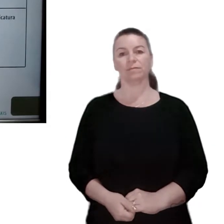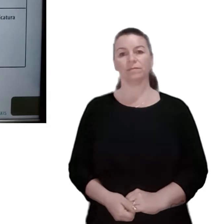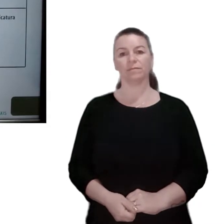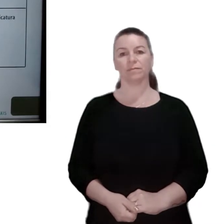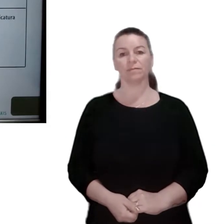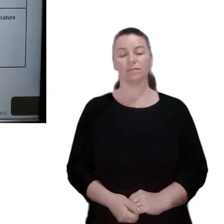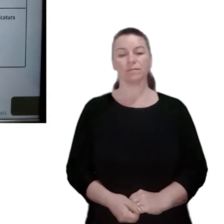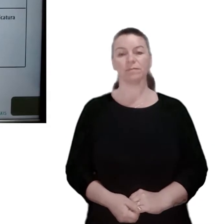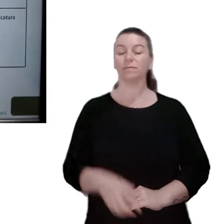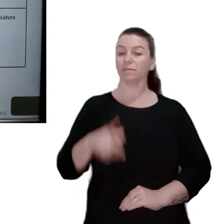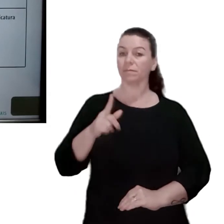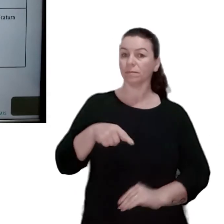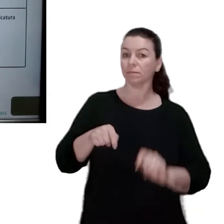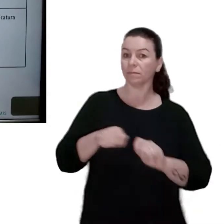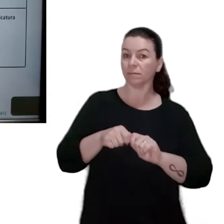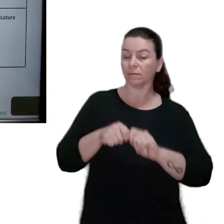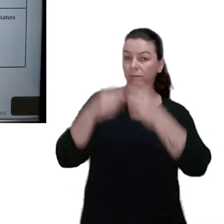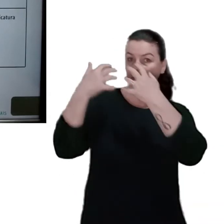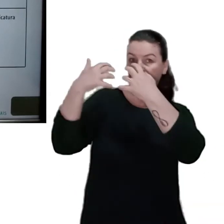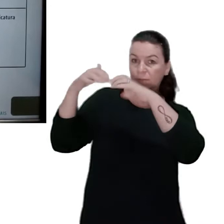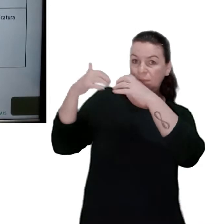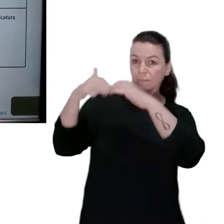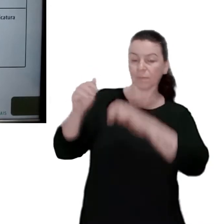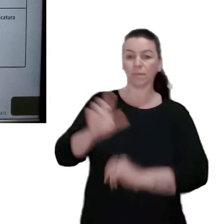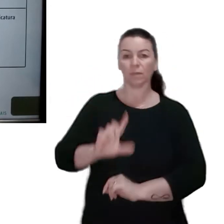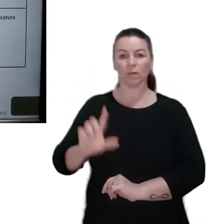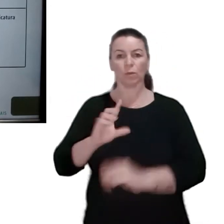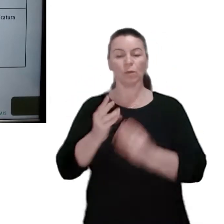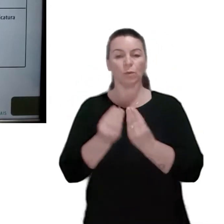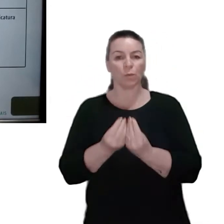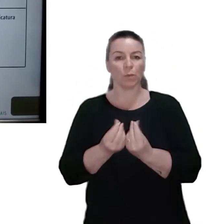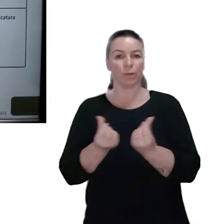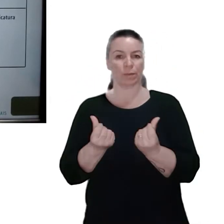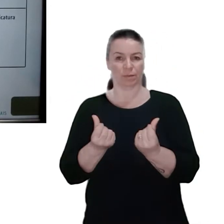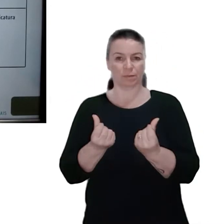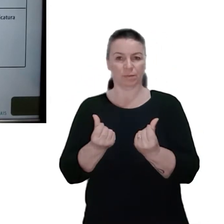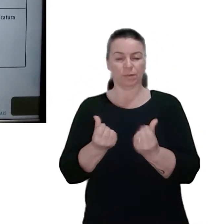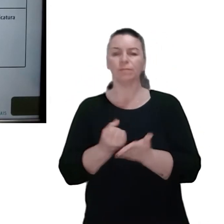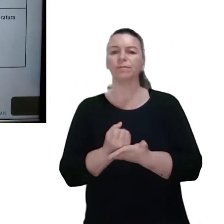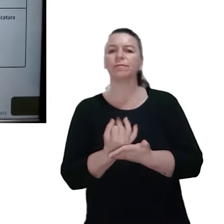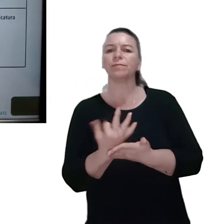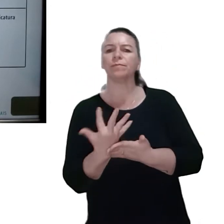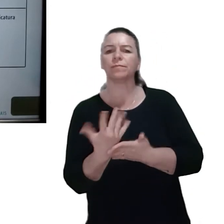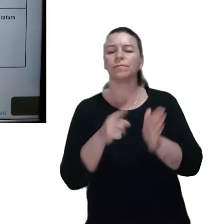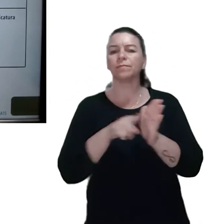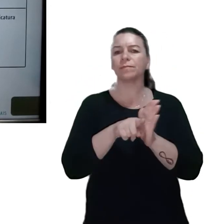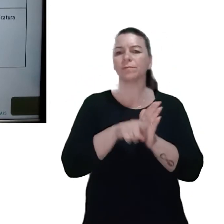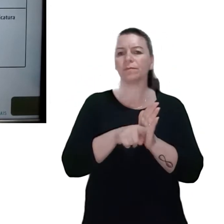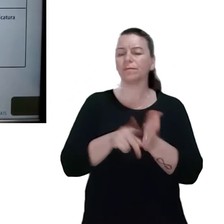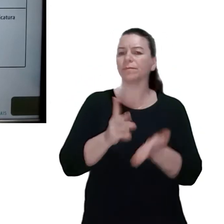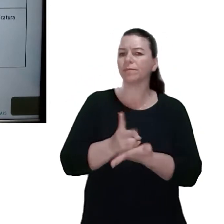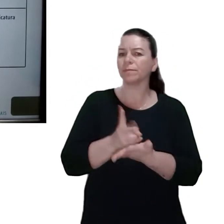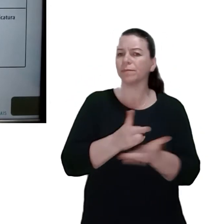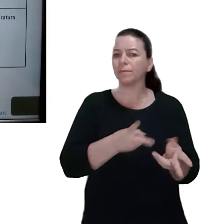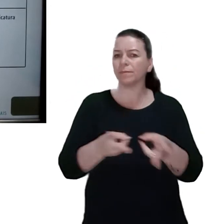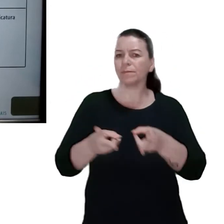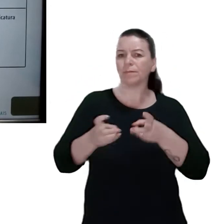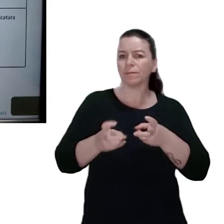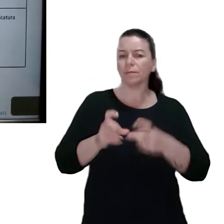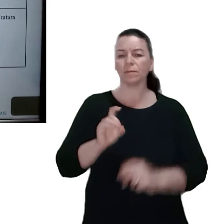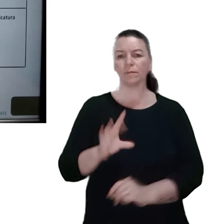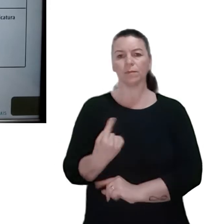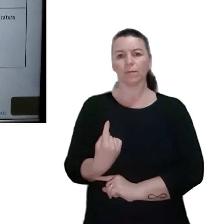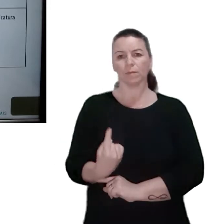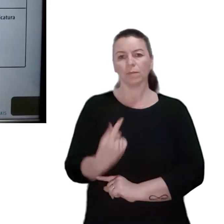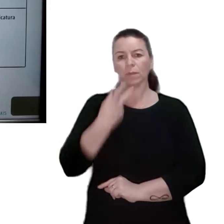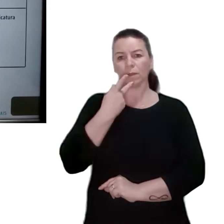Trata-se de uma questão de raciocínio lógico qualitativo. Na maioria das questões, a gente sempre observa que apenas um